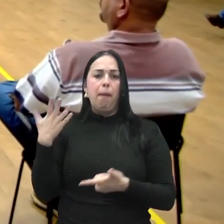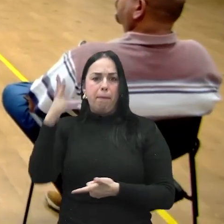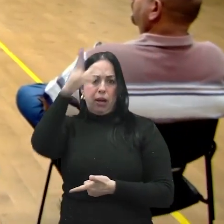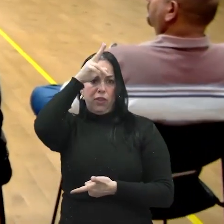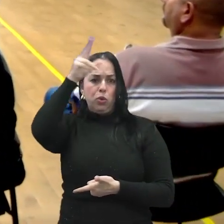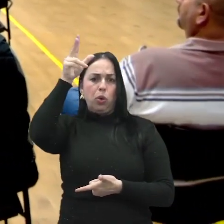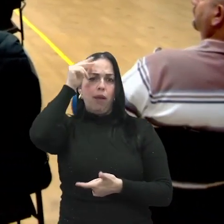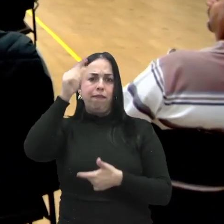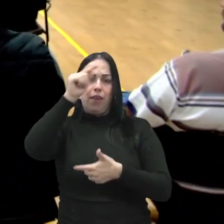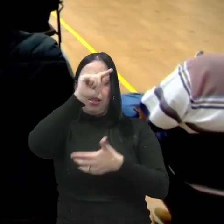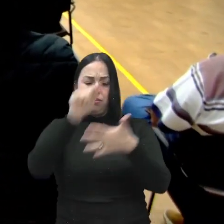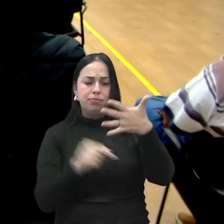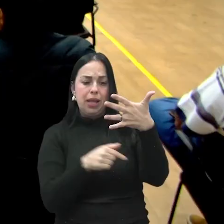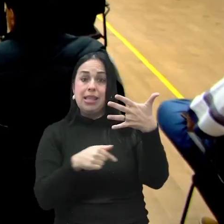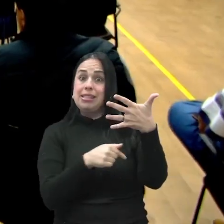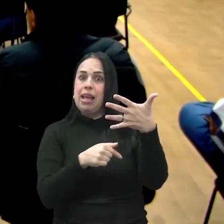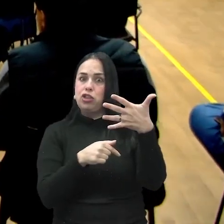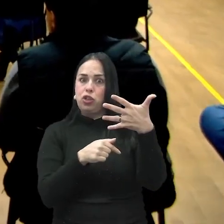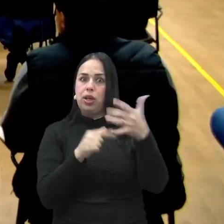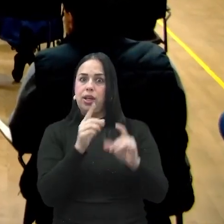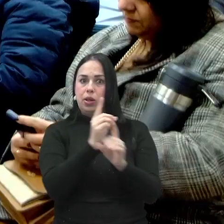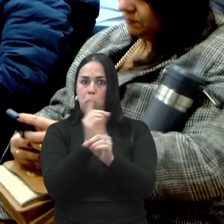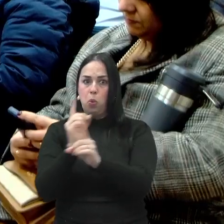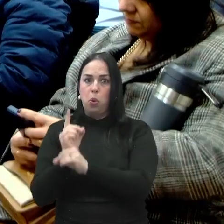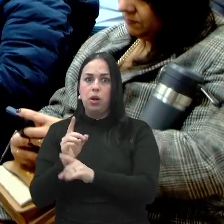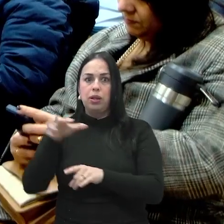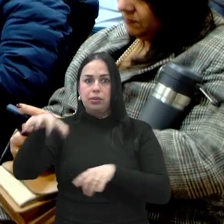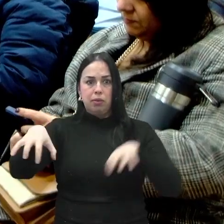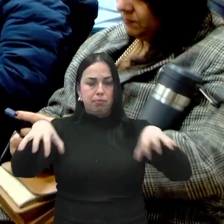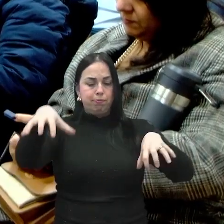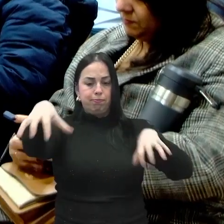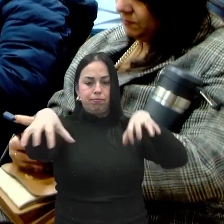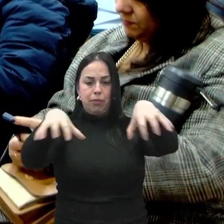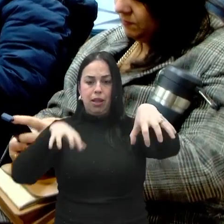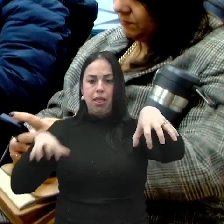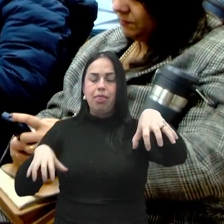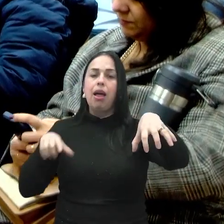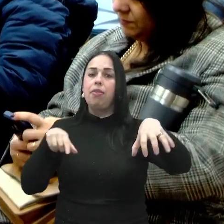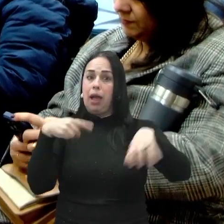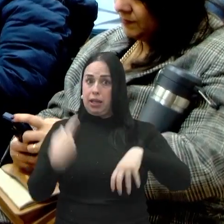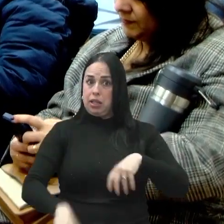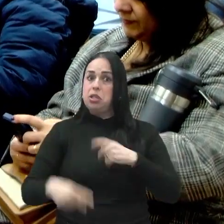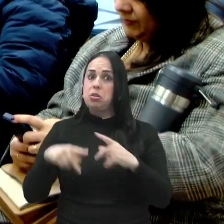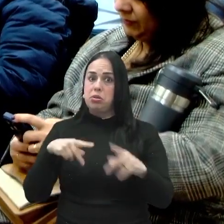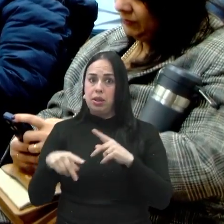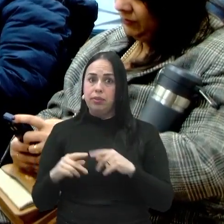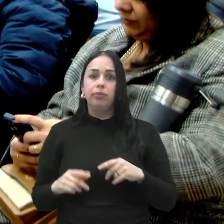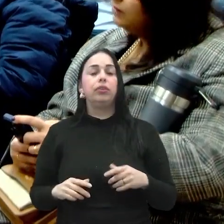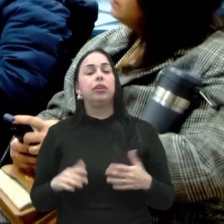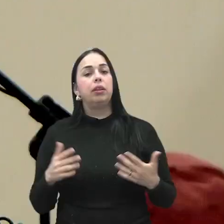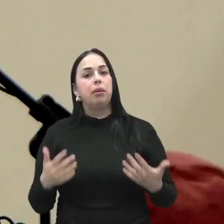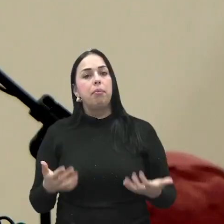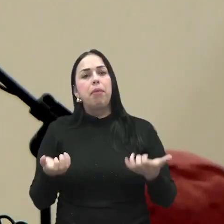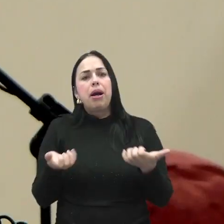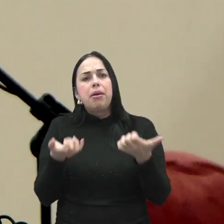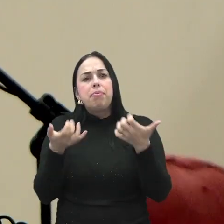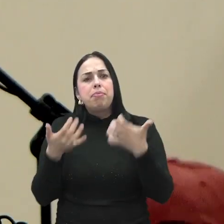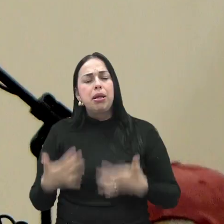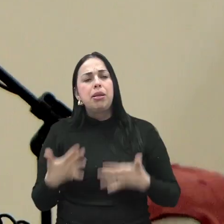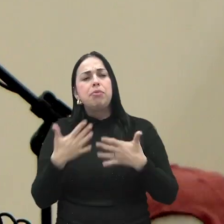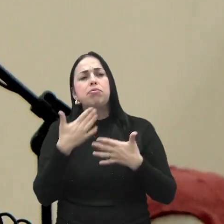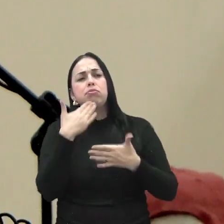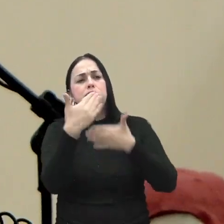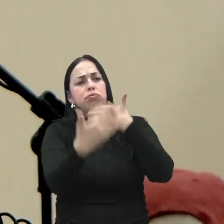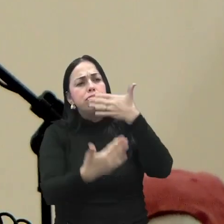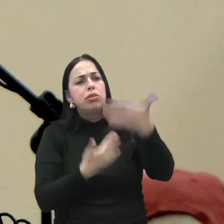a Prefeitura realizou 7 encontros em todas as regiões e distritos da cidade,